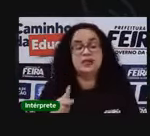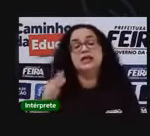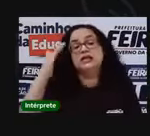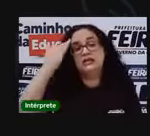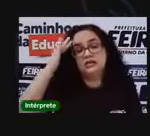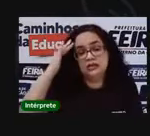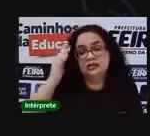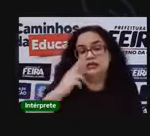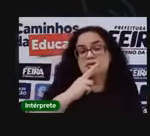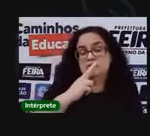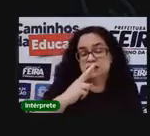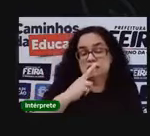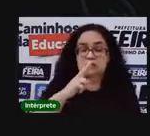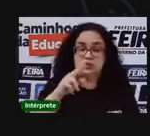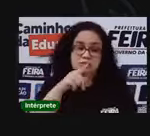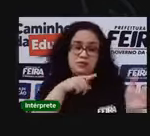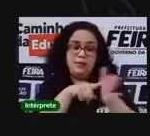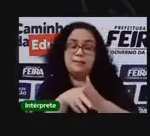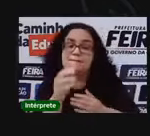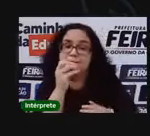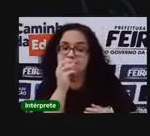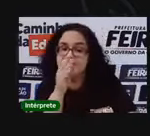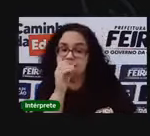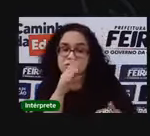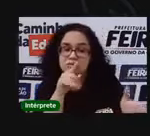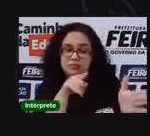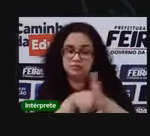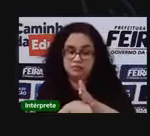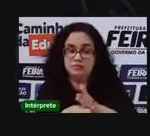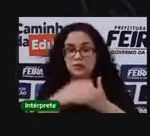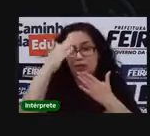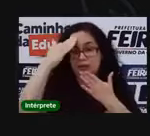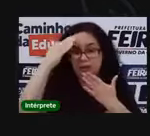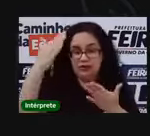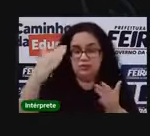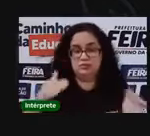tenha respondido sua pergunta. Que bom que você perguntou.